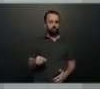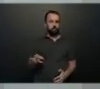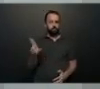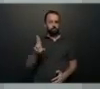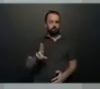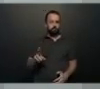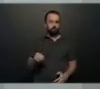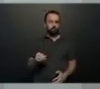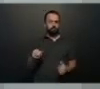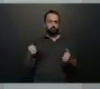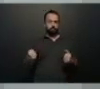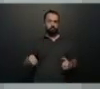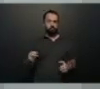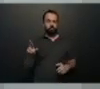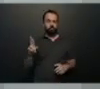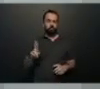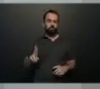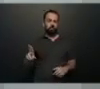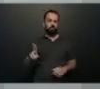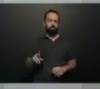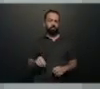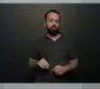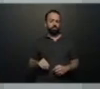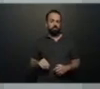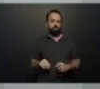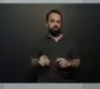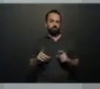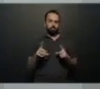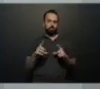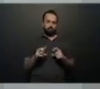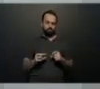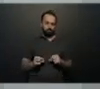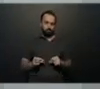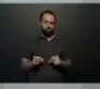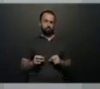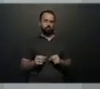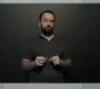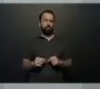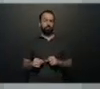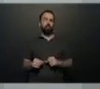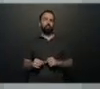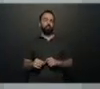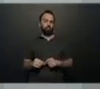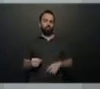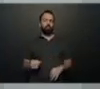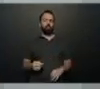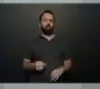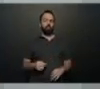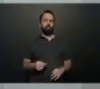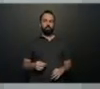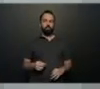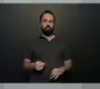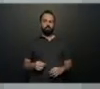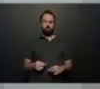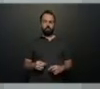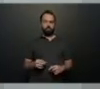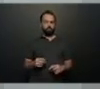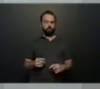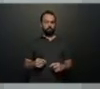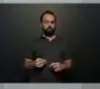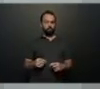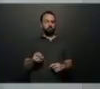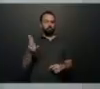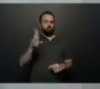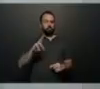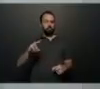utilidade. Então você está reduzindo, isso é uma das formas, né? Existem outras formas também. Reutilizar é uma coisa que